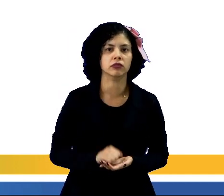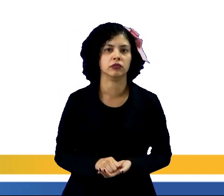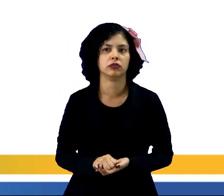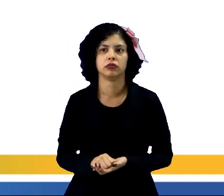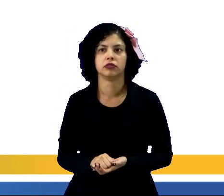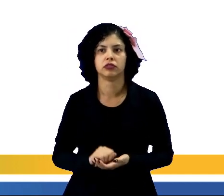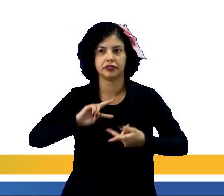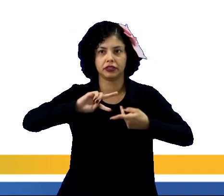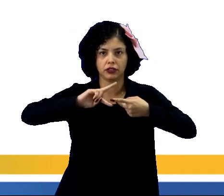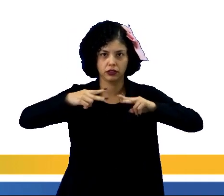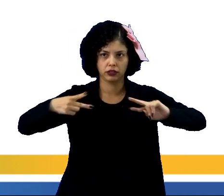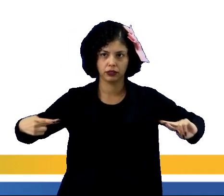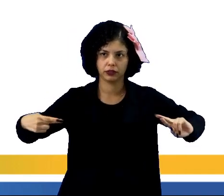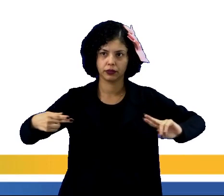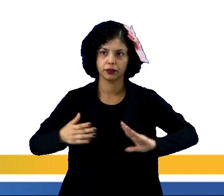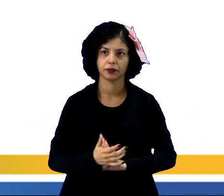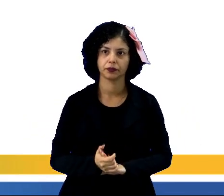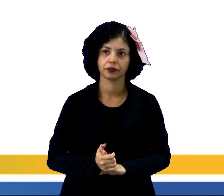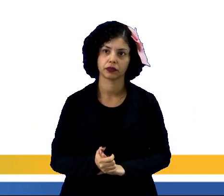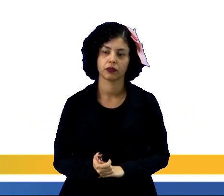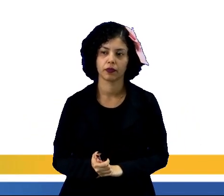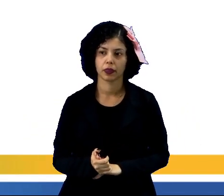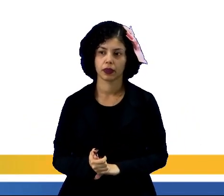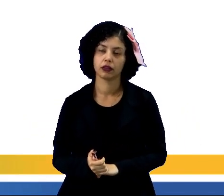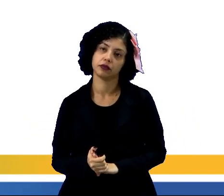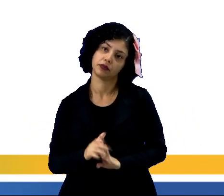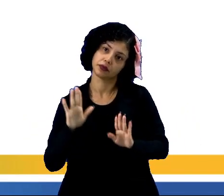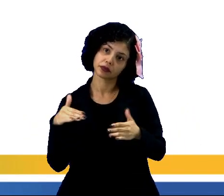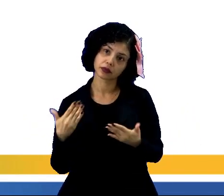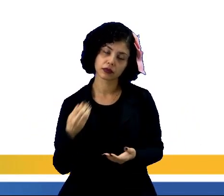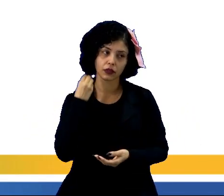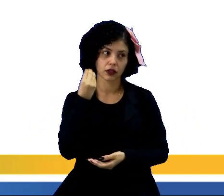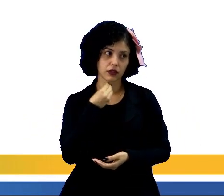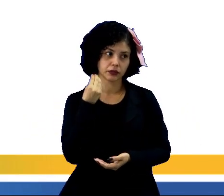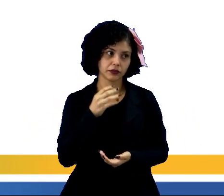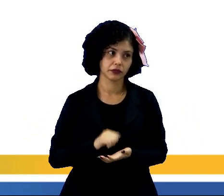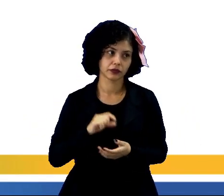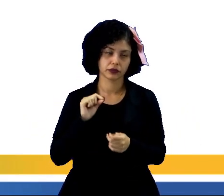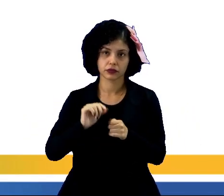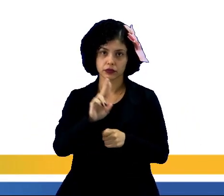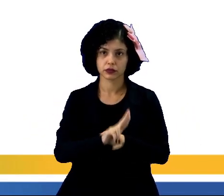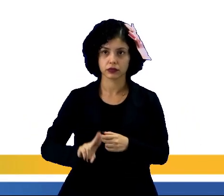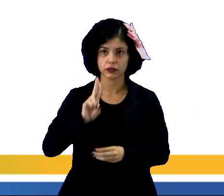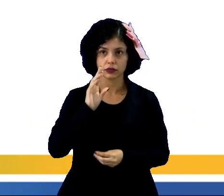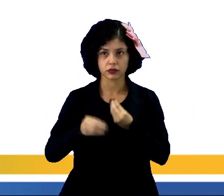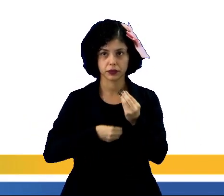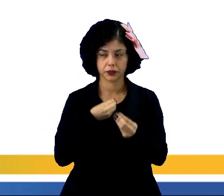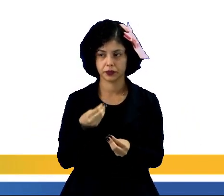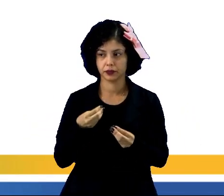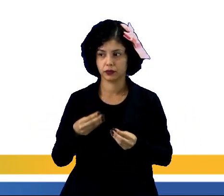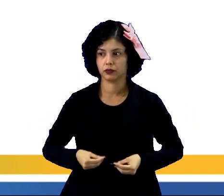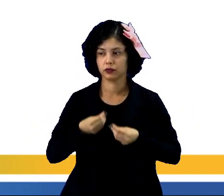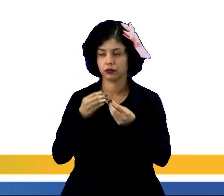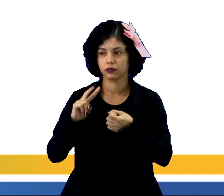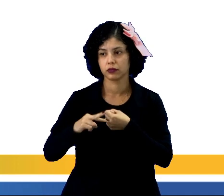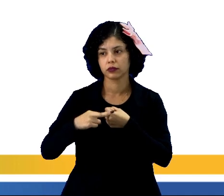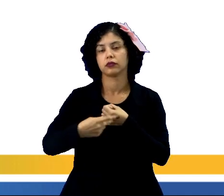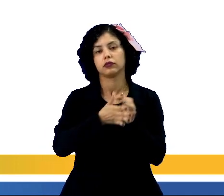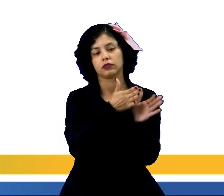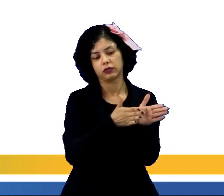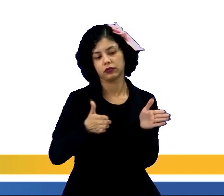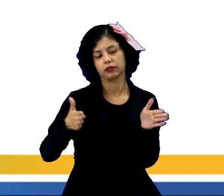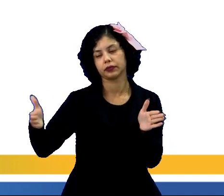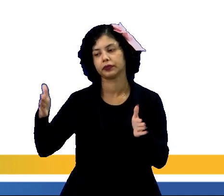de genética. E quais foram os experimentos que Mendel utilizou? Como foi que ele deu sequência a